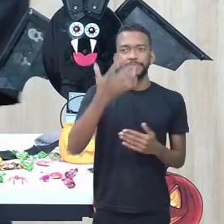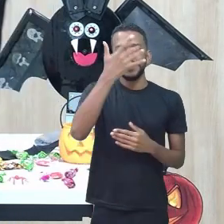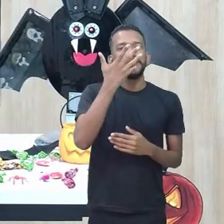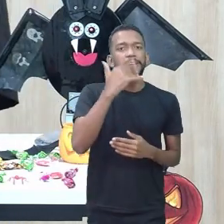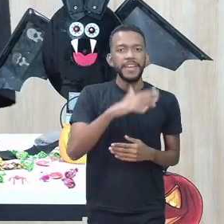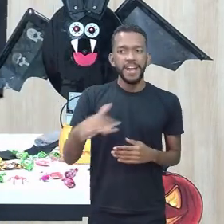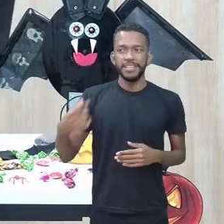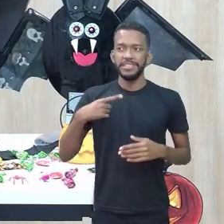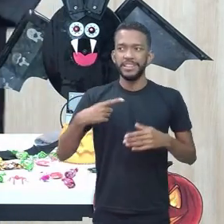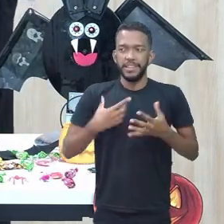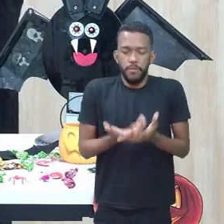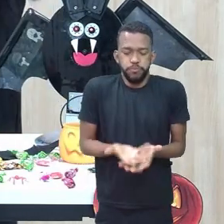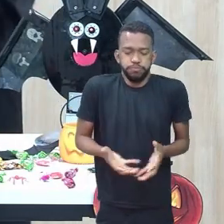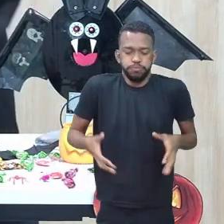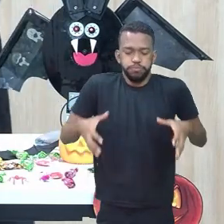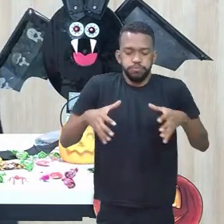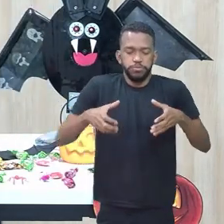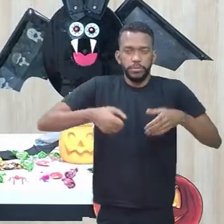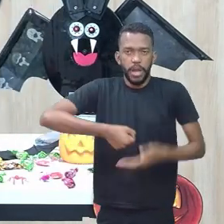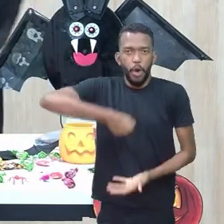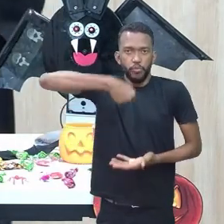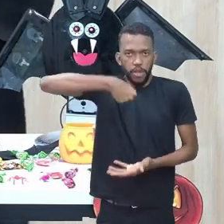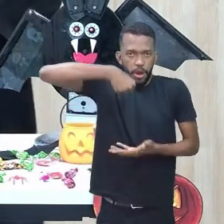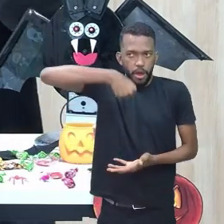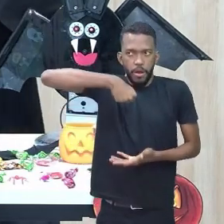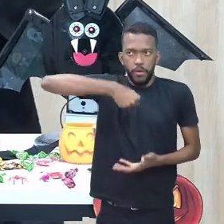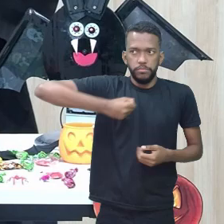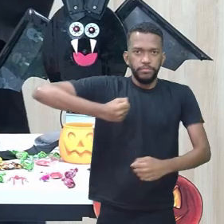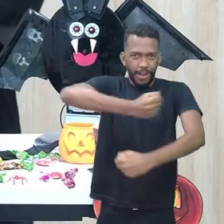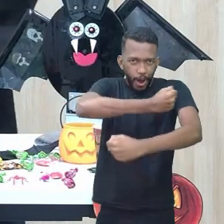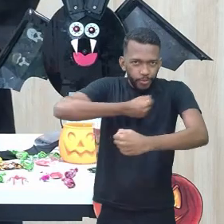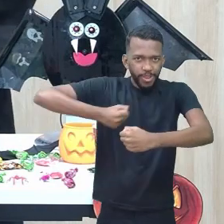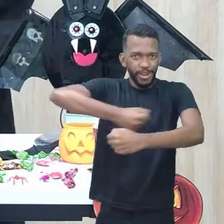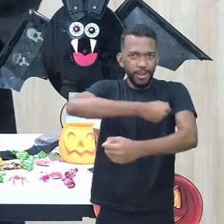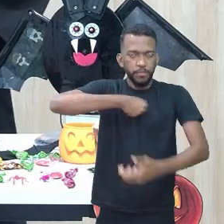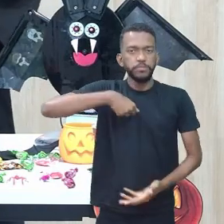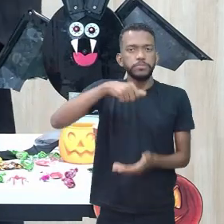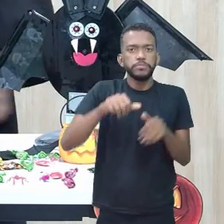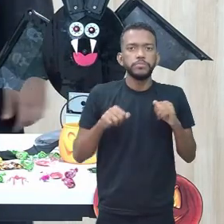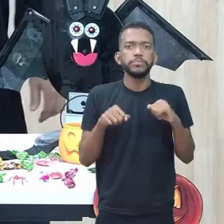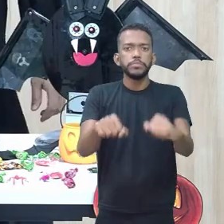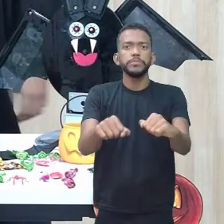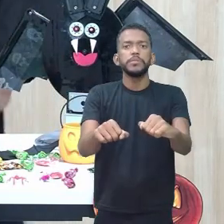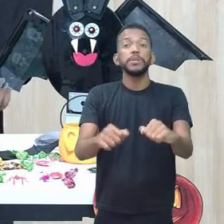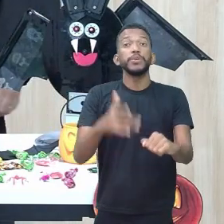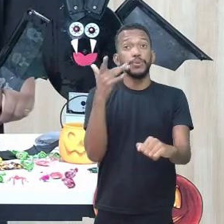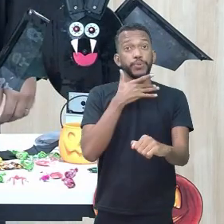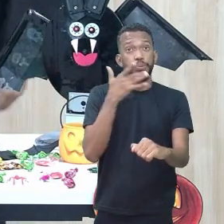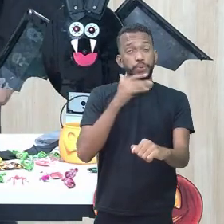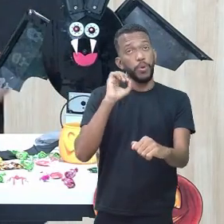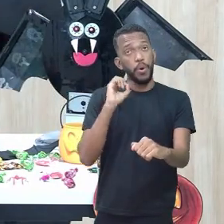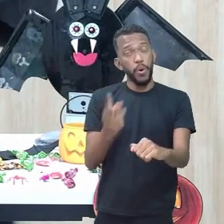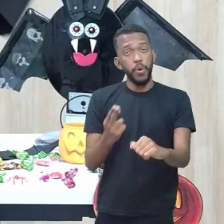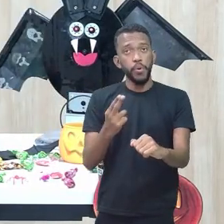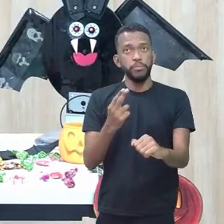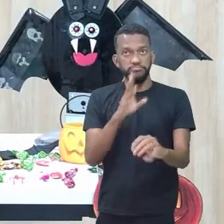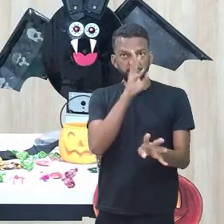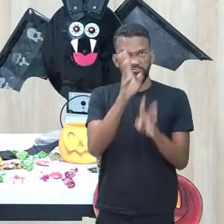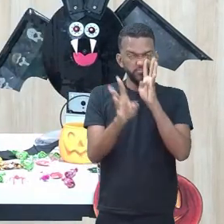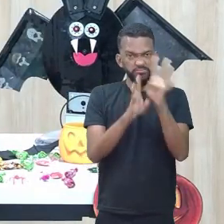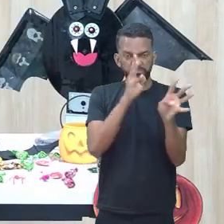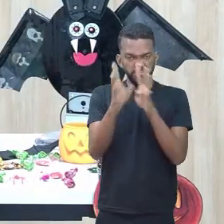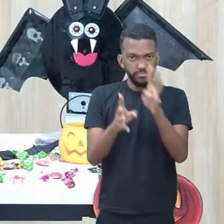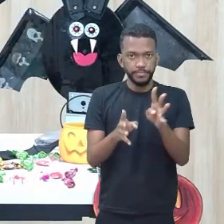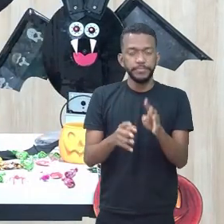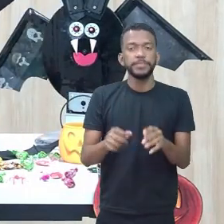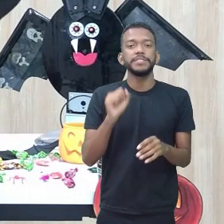com um caldeirão, foca aqui em mim agora. O menino passava com um caldeirãozinho na casa e dizia gostosuras ou travessuras. As casas,